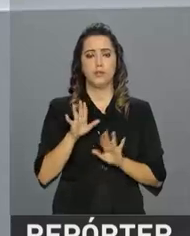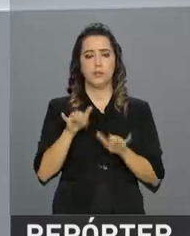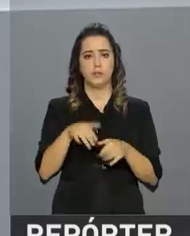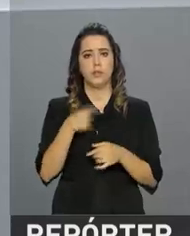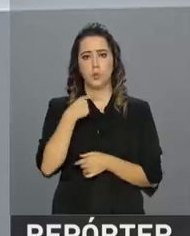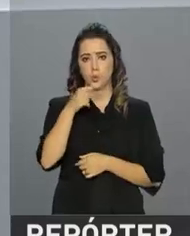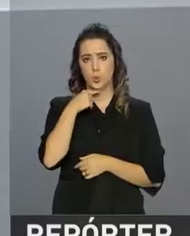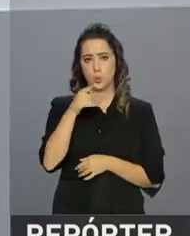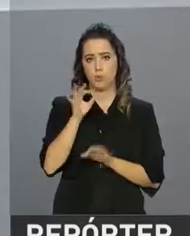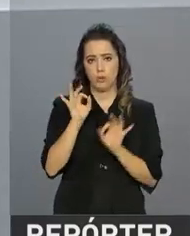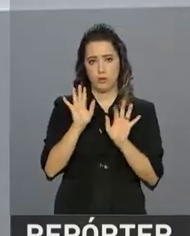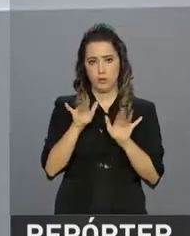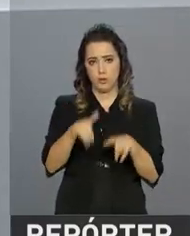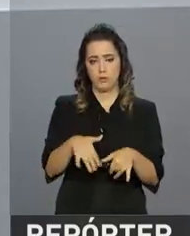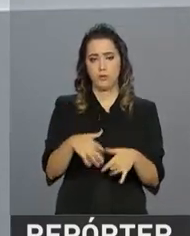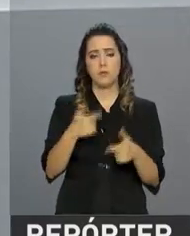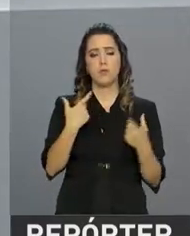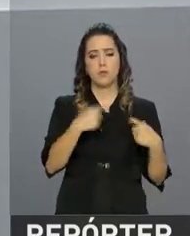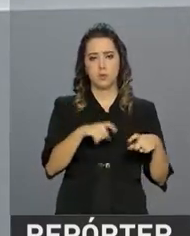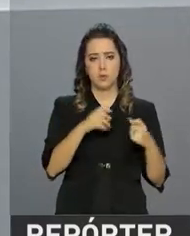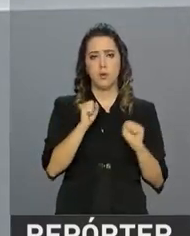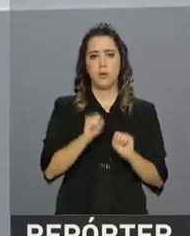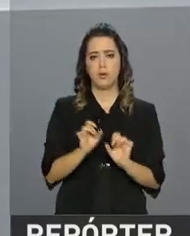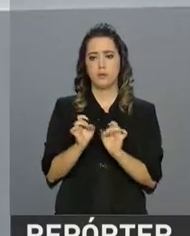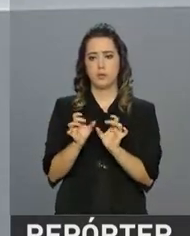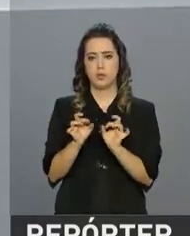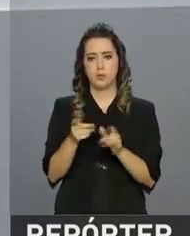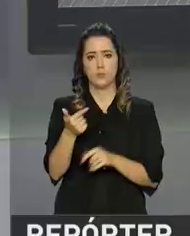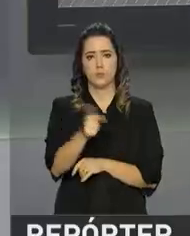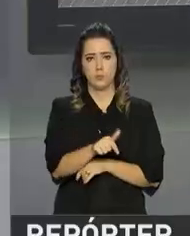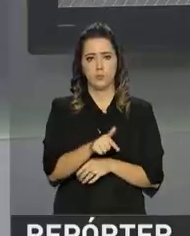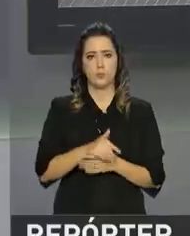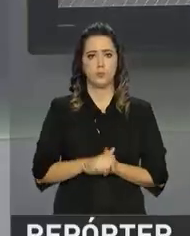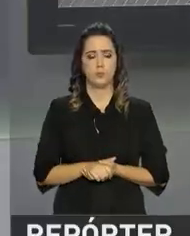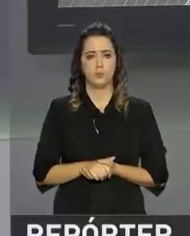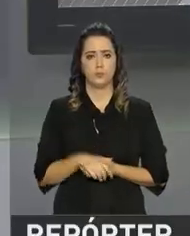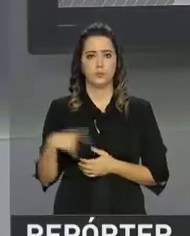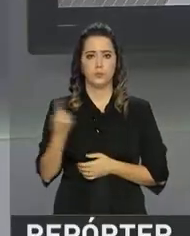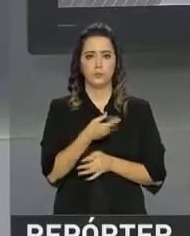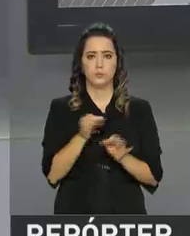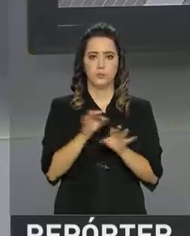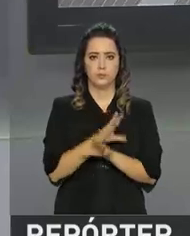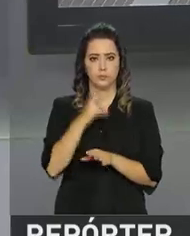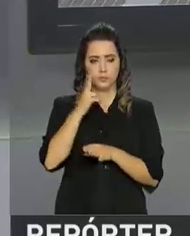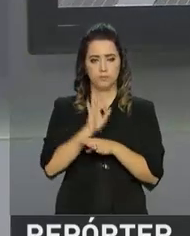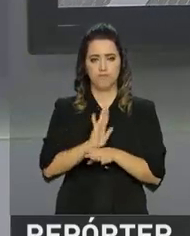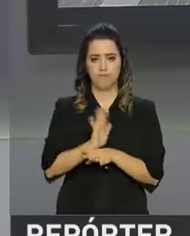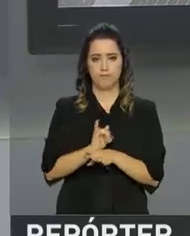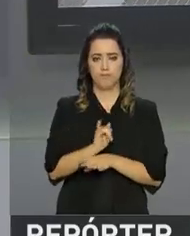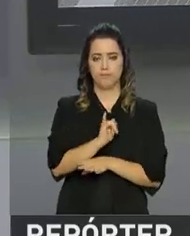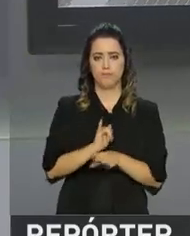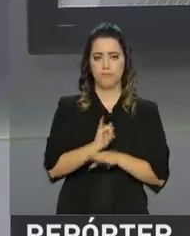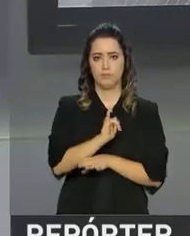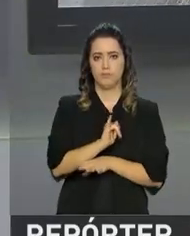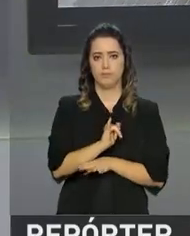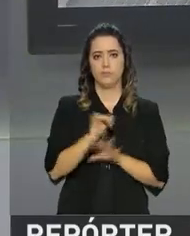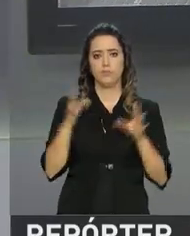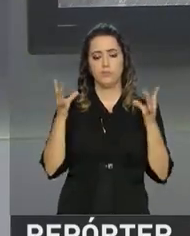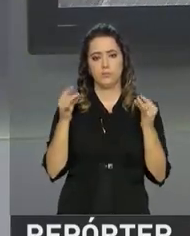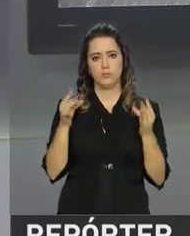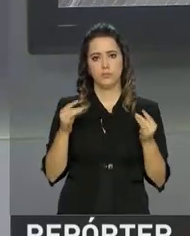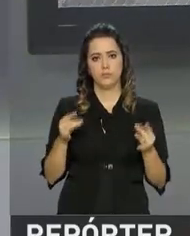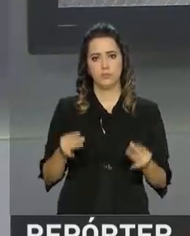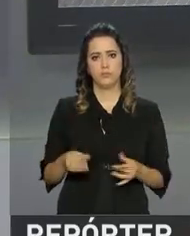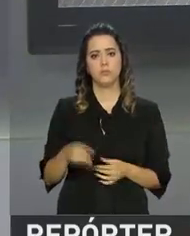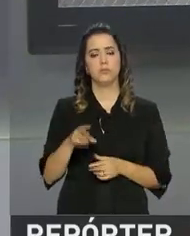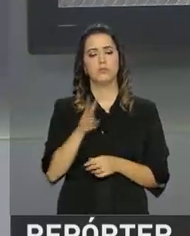dúvidas forem esclarecidas, os frigoríficos serão reabertos. Nós ficamos por aqui. Você pode rever as reportagens no YouTube e